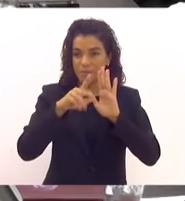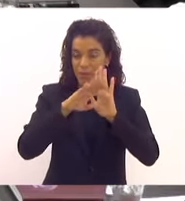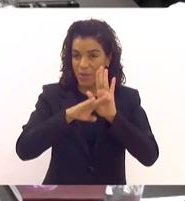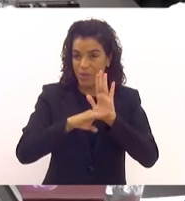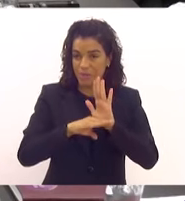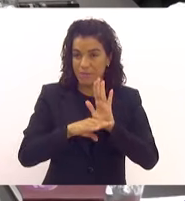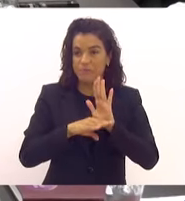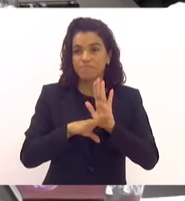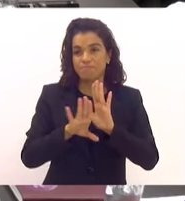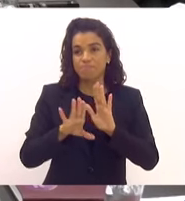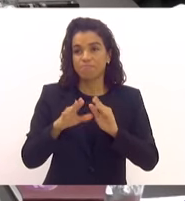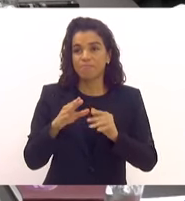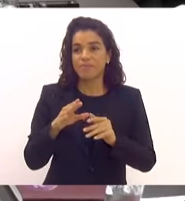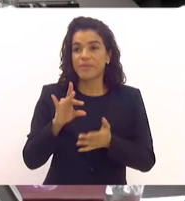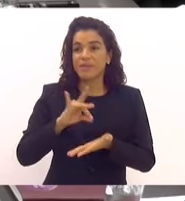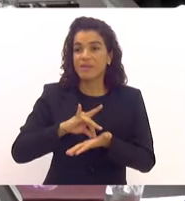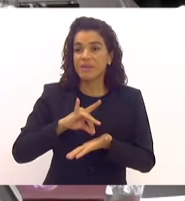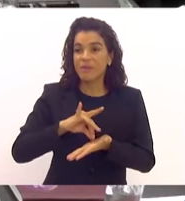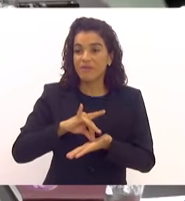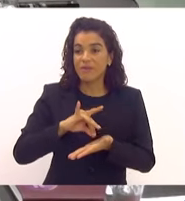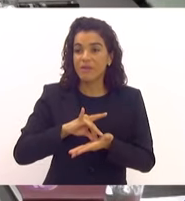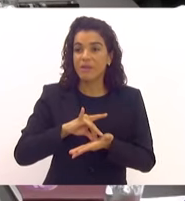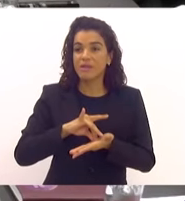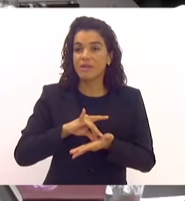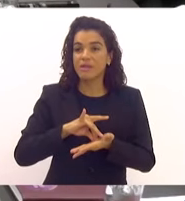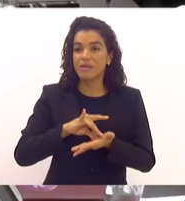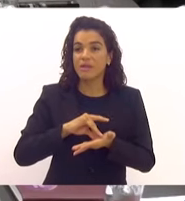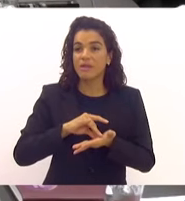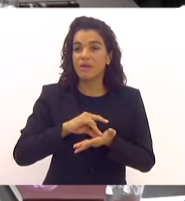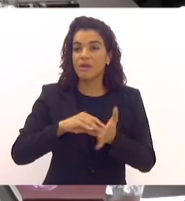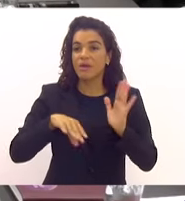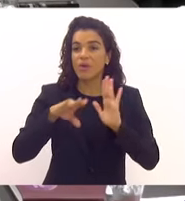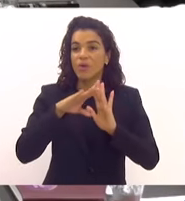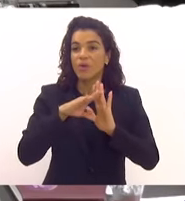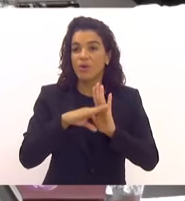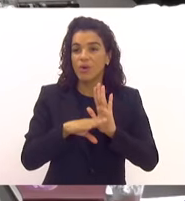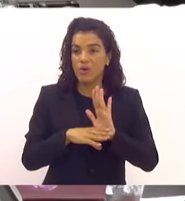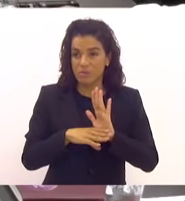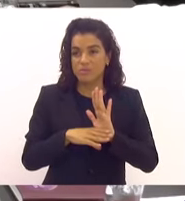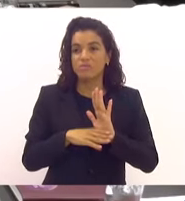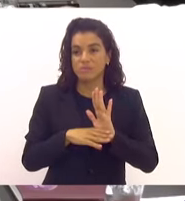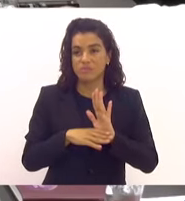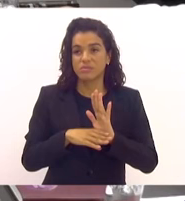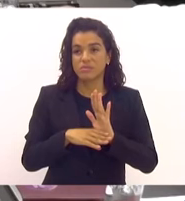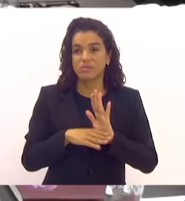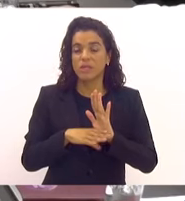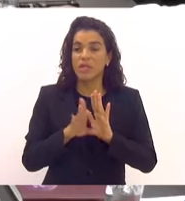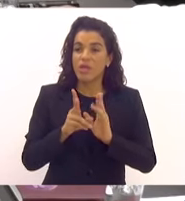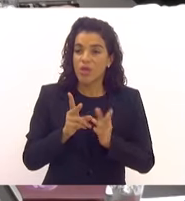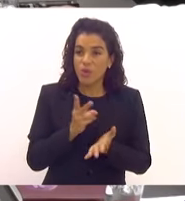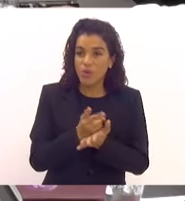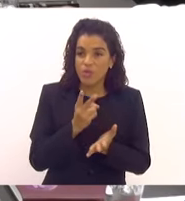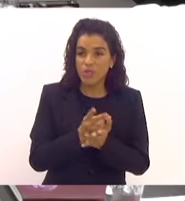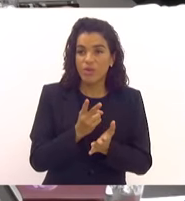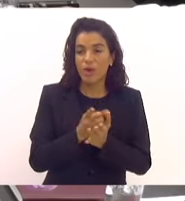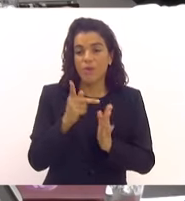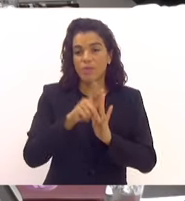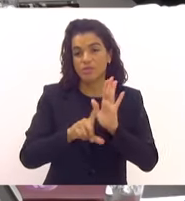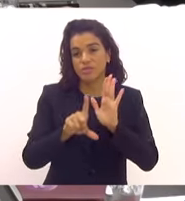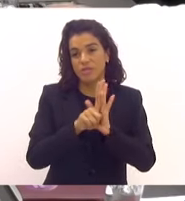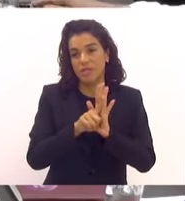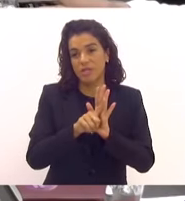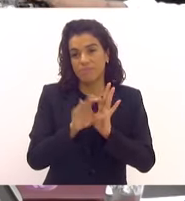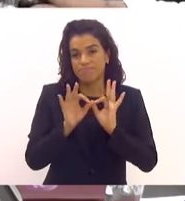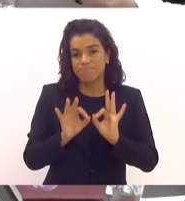porque é vencido. Na verdade, o projeto está indo. É porque o projeto tem um problema de redação. Vencer o parecer. É de vencer o parecer e manter o projeto intacto, da maneira como está